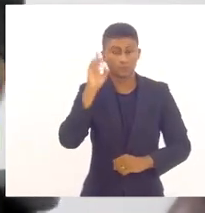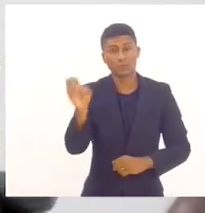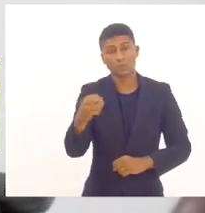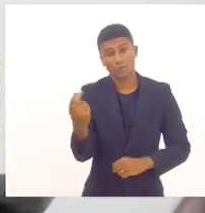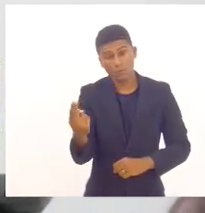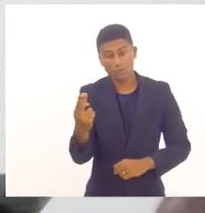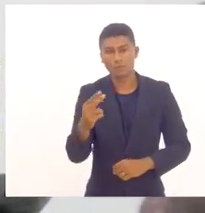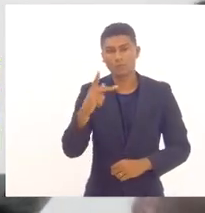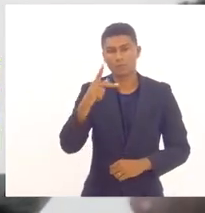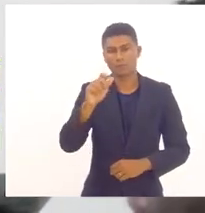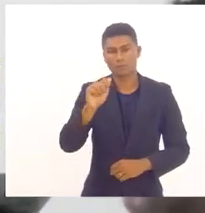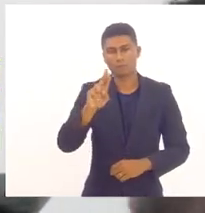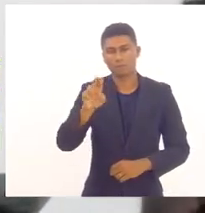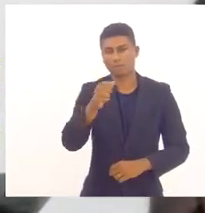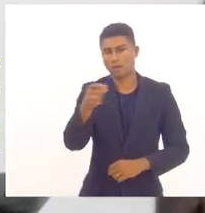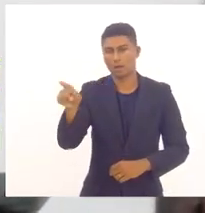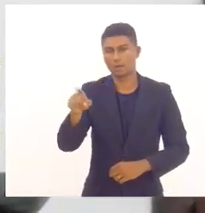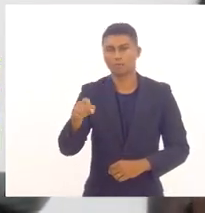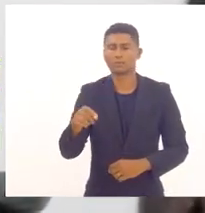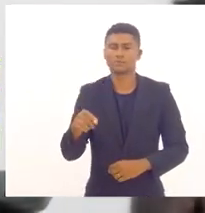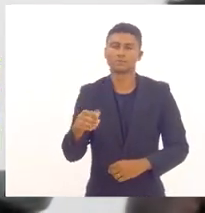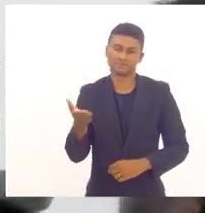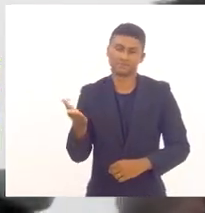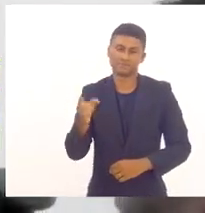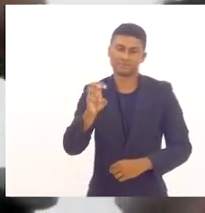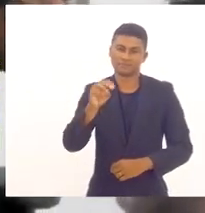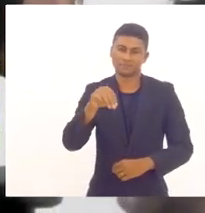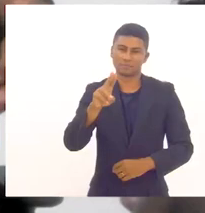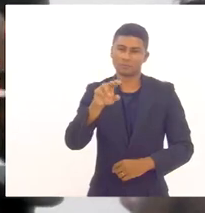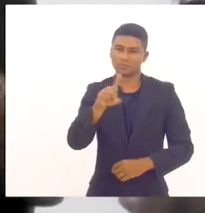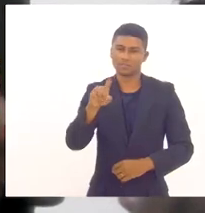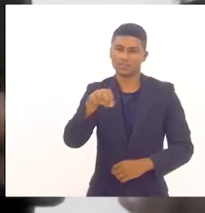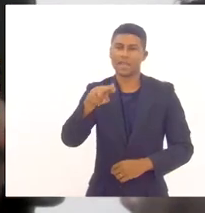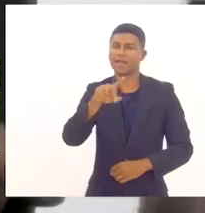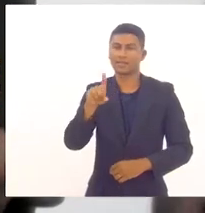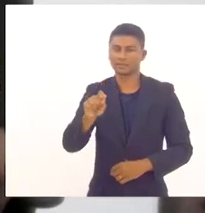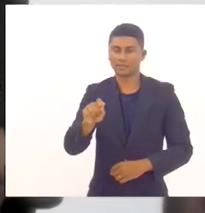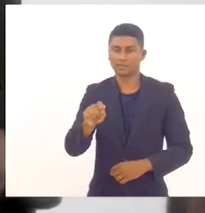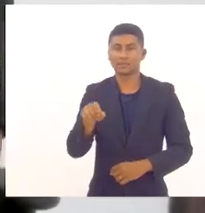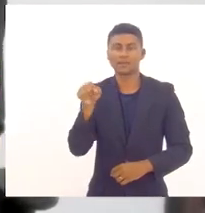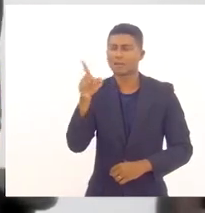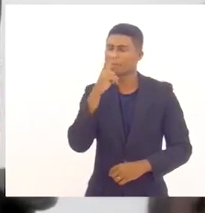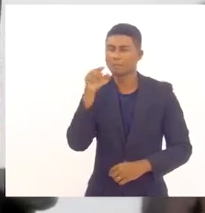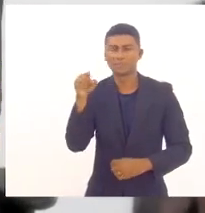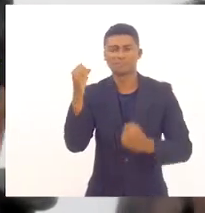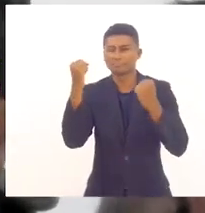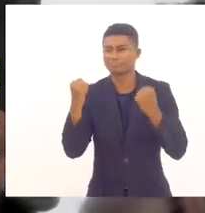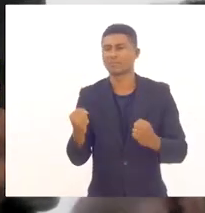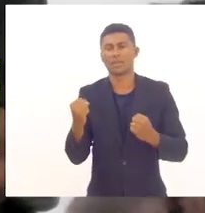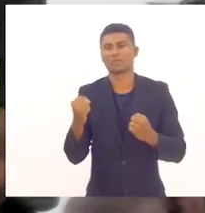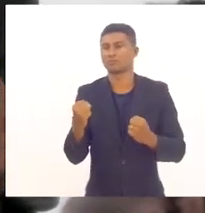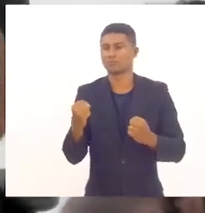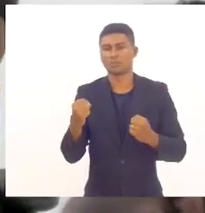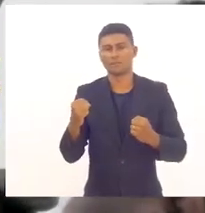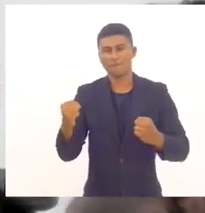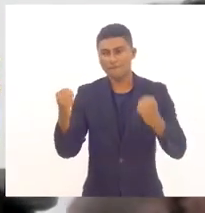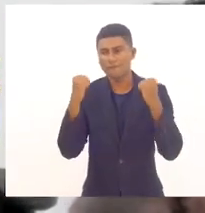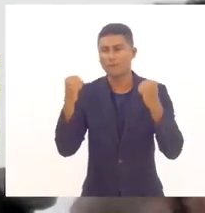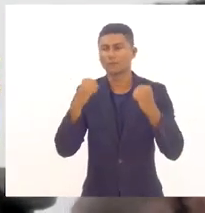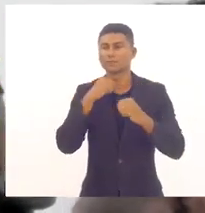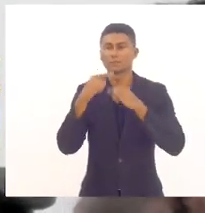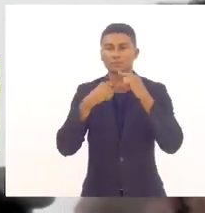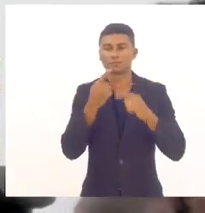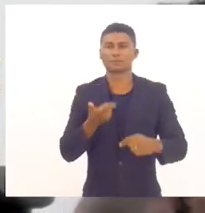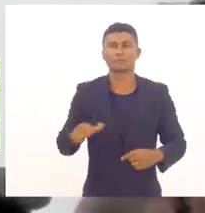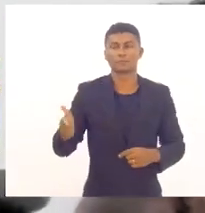hoje se intitula Mozenza, e o Mentirinha e o Oscaranha, eles não tinham peso para isso. Então a gente teve que intervir. Ganhamos de